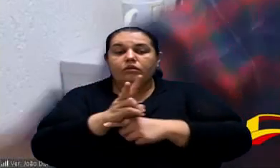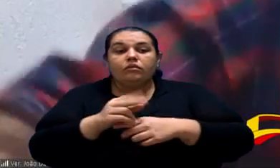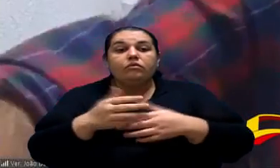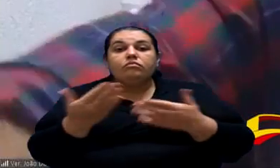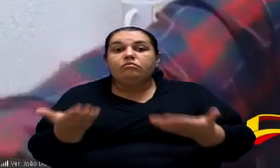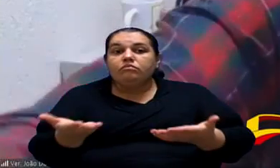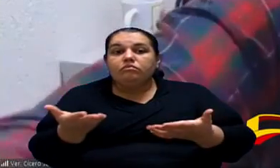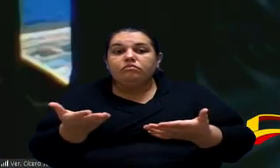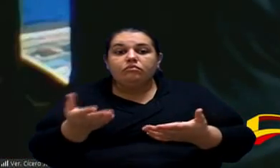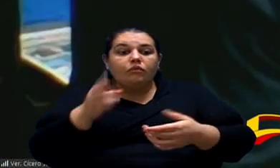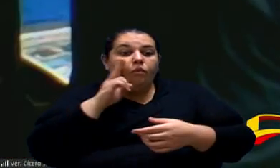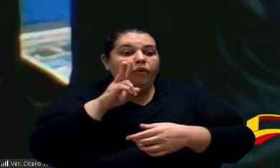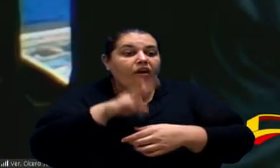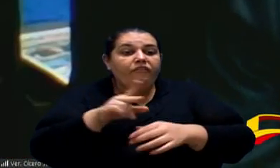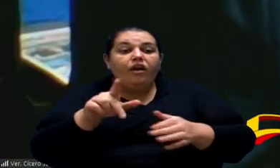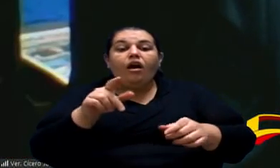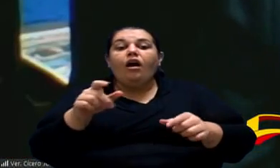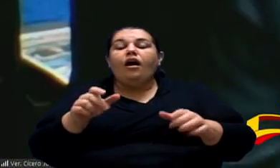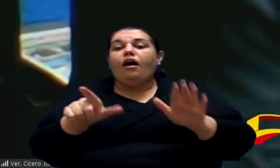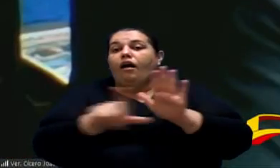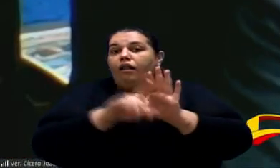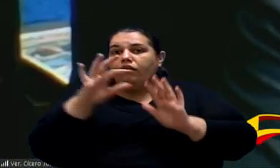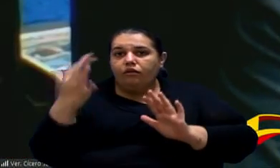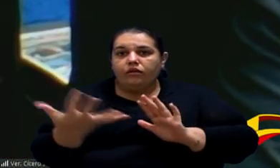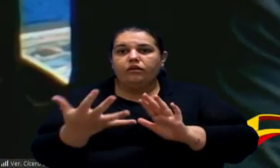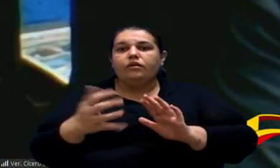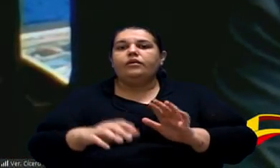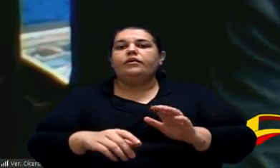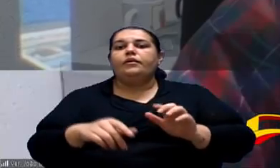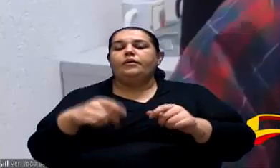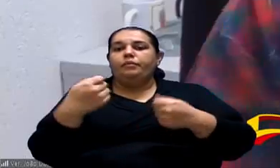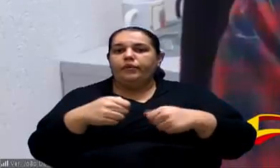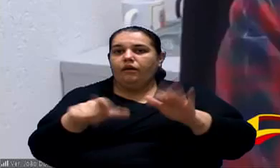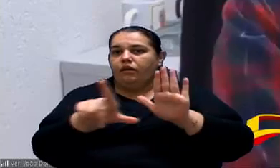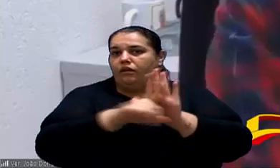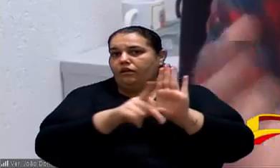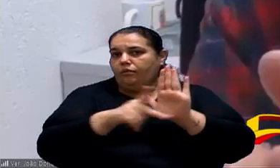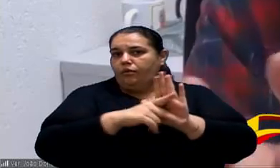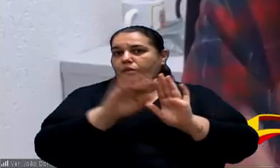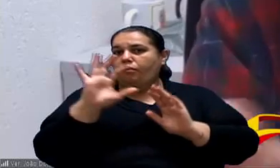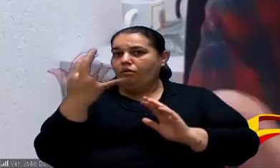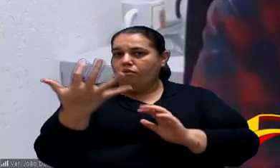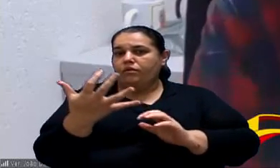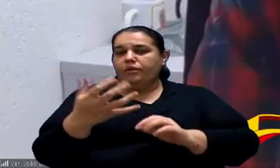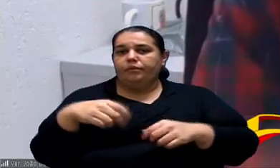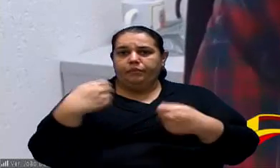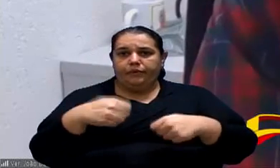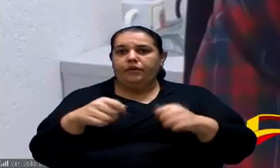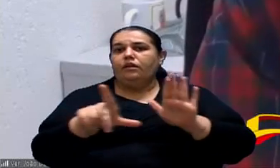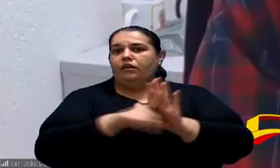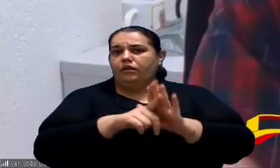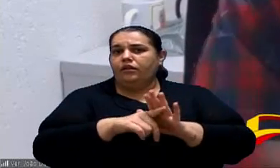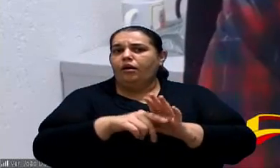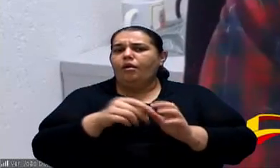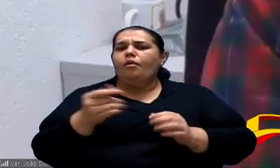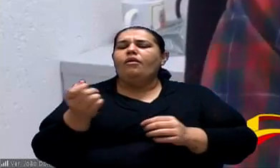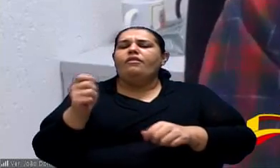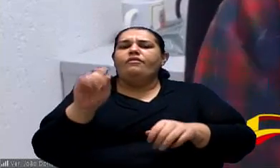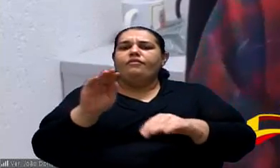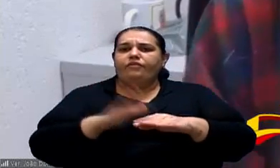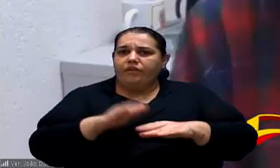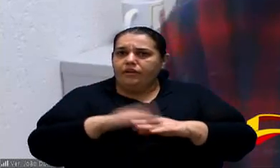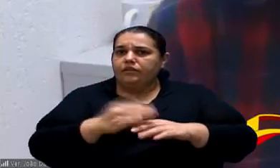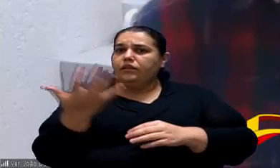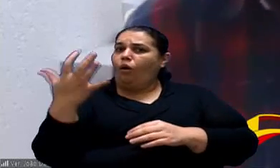não tem quem fiscaliza. Então, não adiantou a lei. Então, para ter essa lei... Mas temos que ter a lei. Mas, vereador, temos que ter a lei para pressionar o executivo para